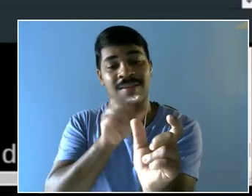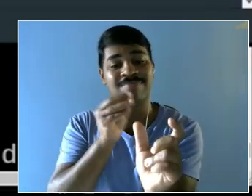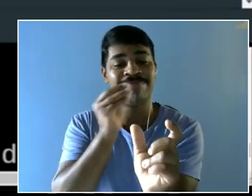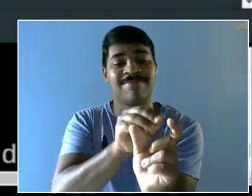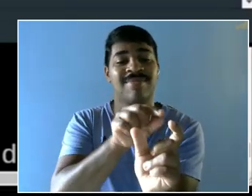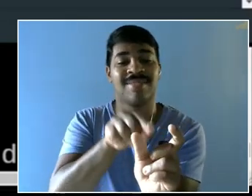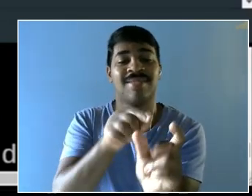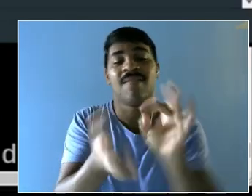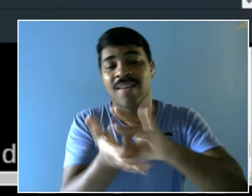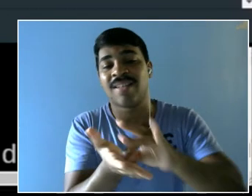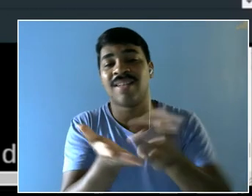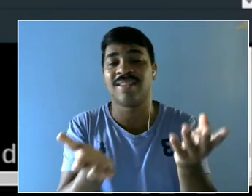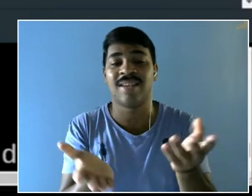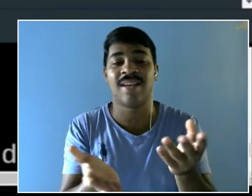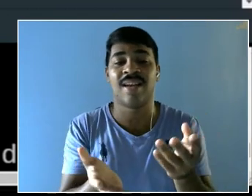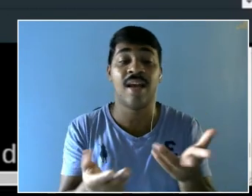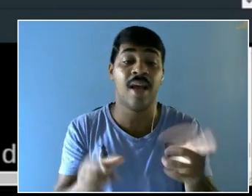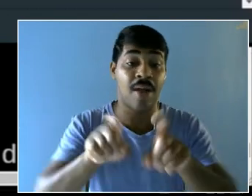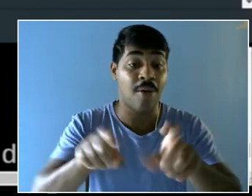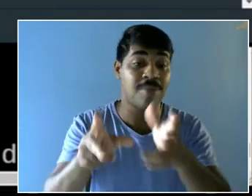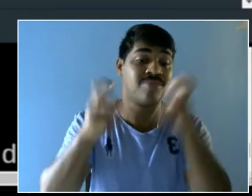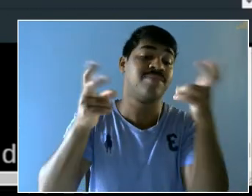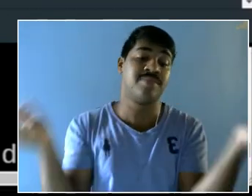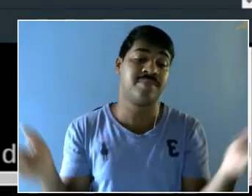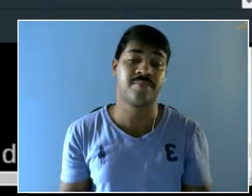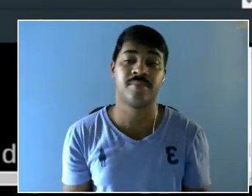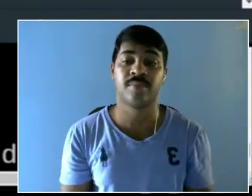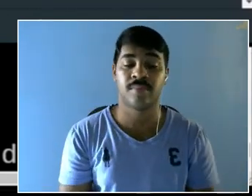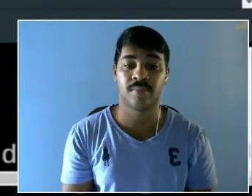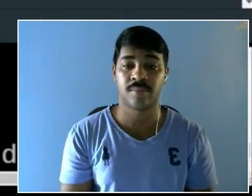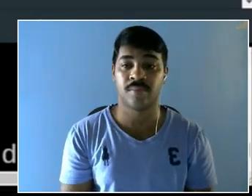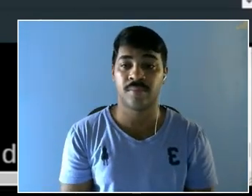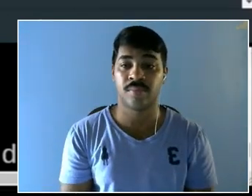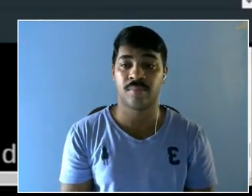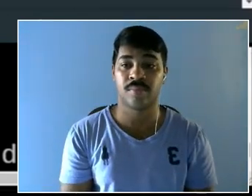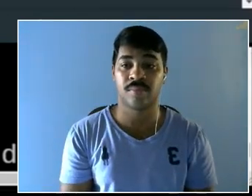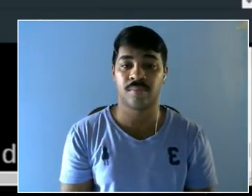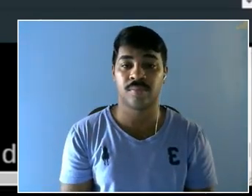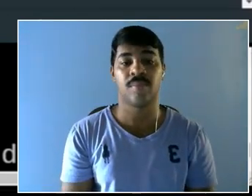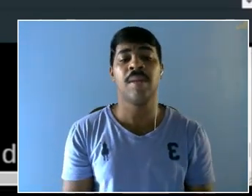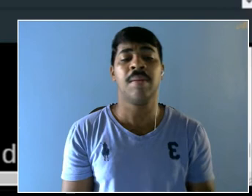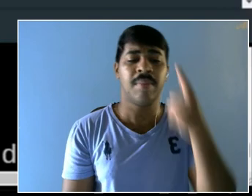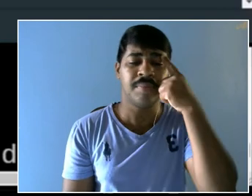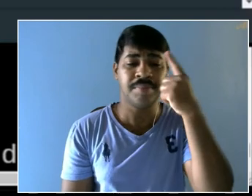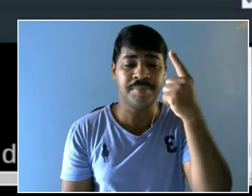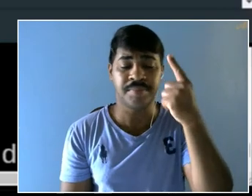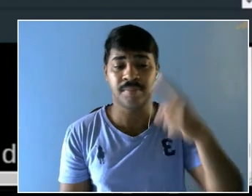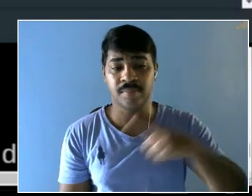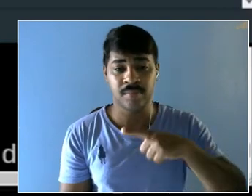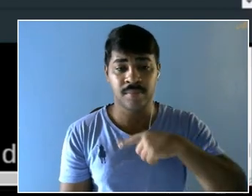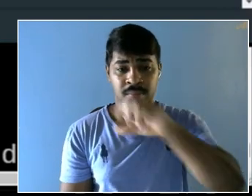aqui um teste, que não é esse, né? Tem que ser um teste, usando aqueles operadores que a gente aprendeu lá no C. E que